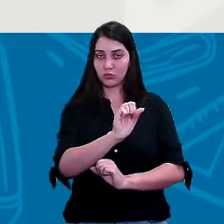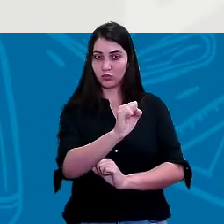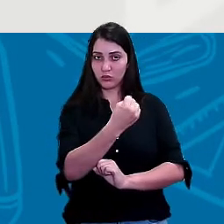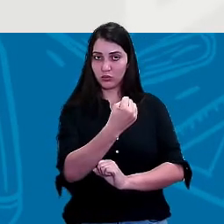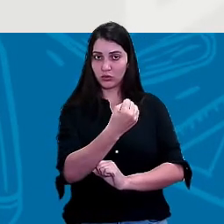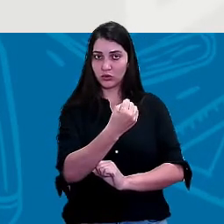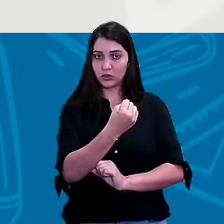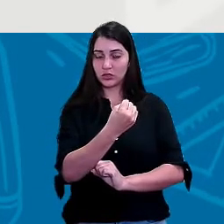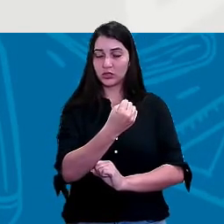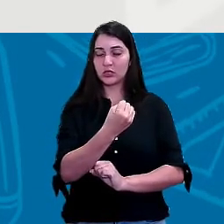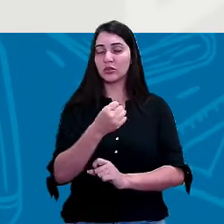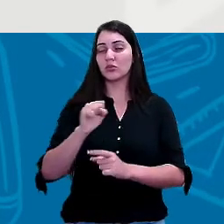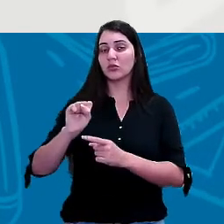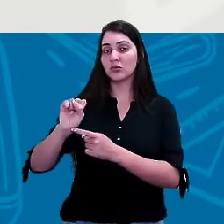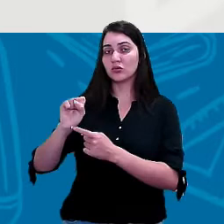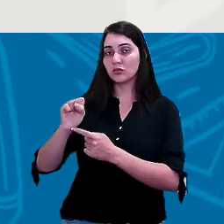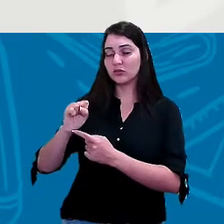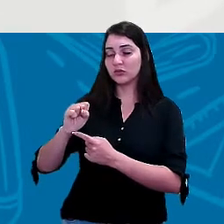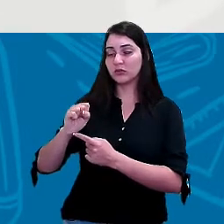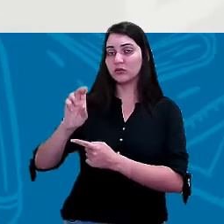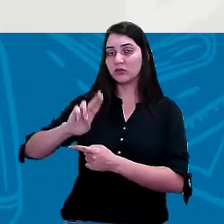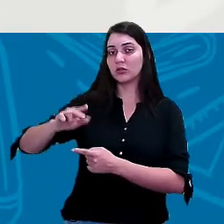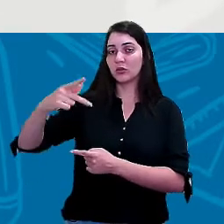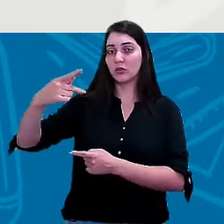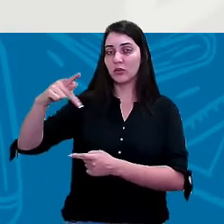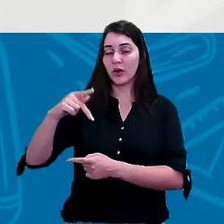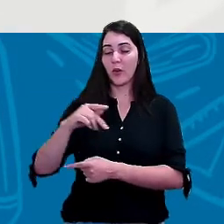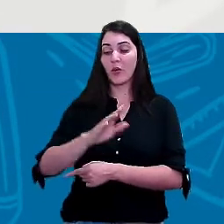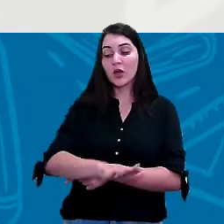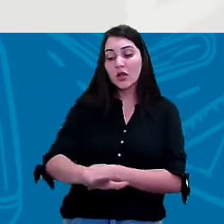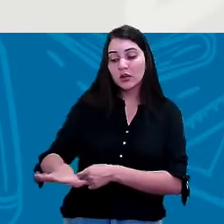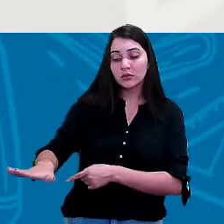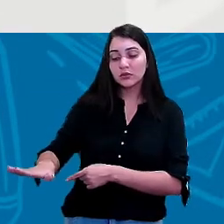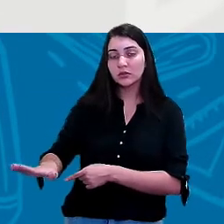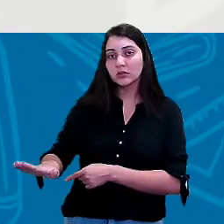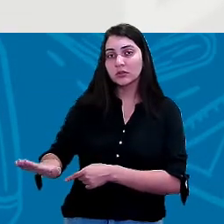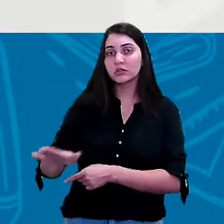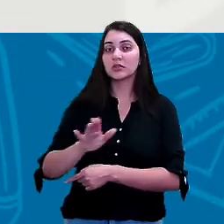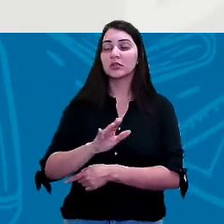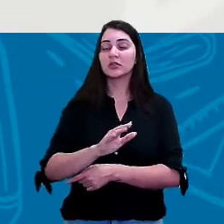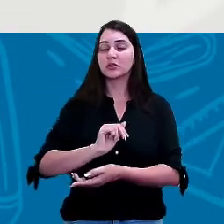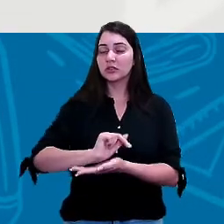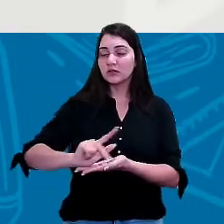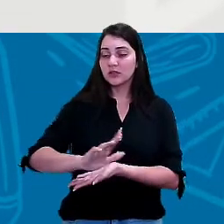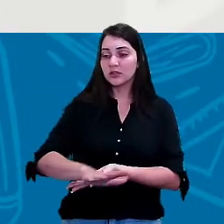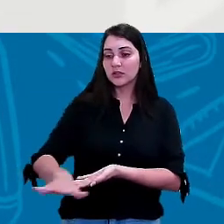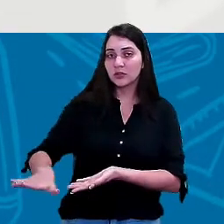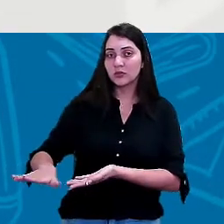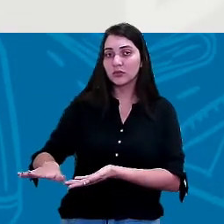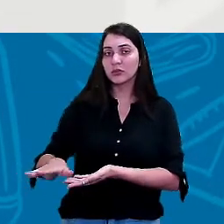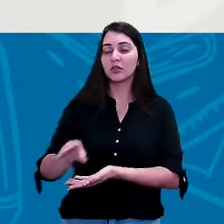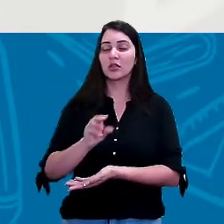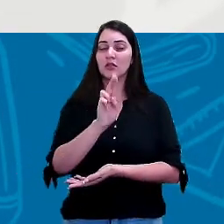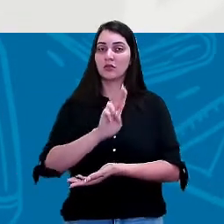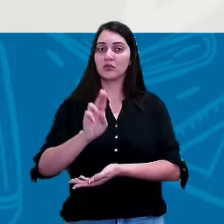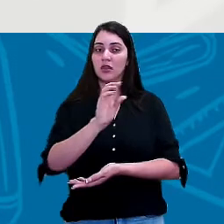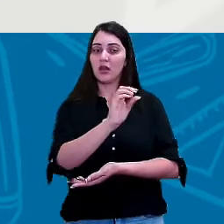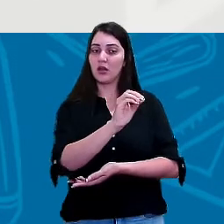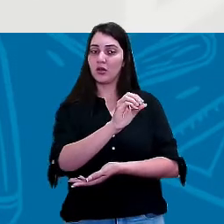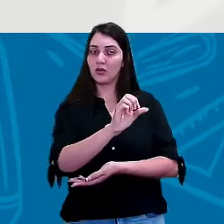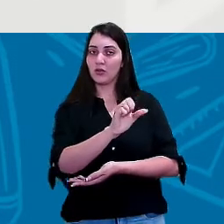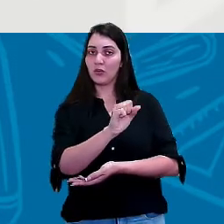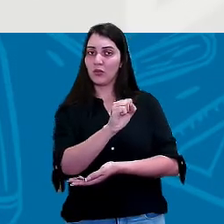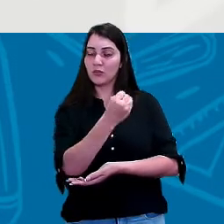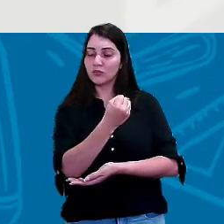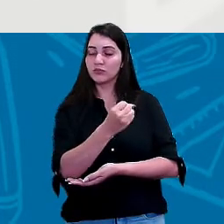tivesse o substantivo no plural, garotos. Se fosse garotos, então seria os